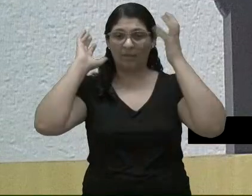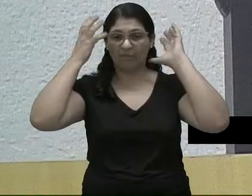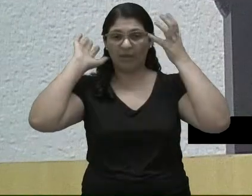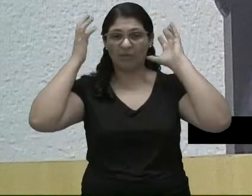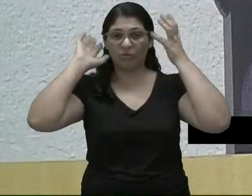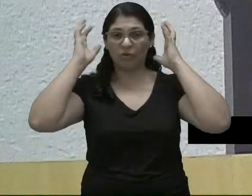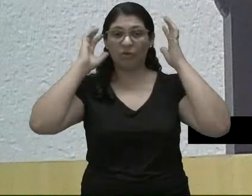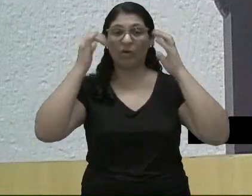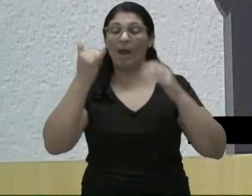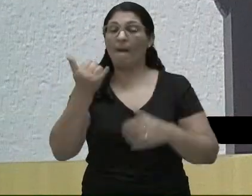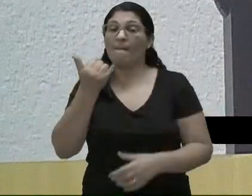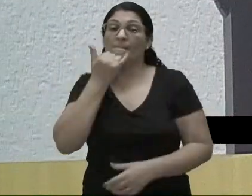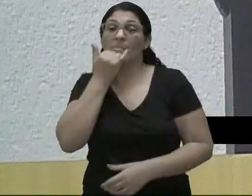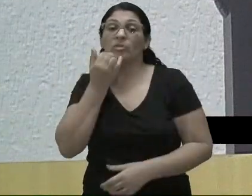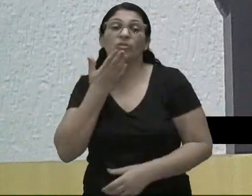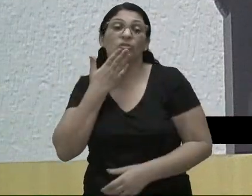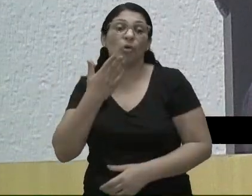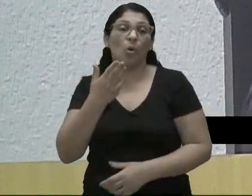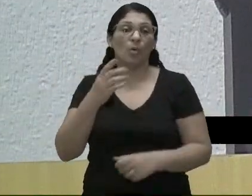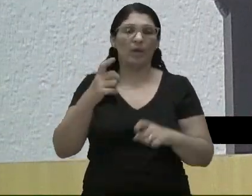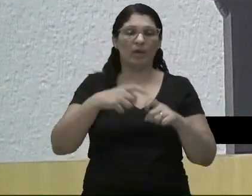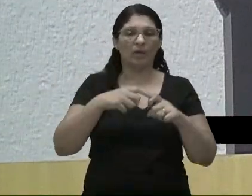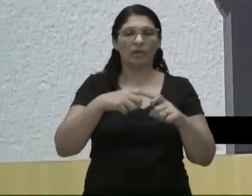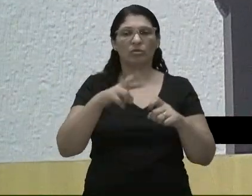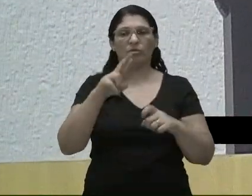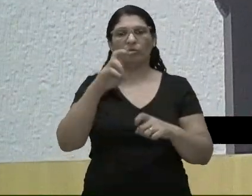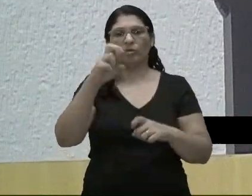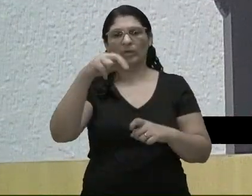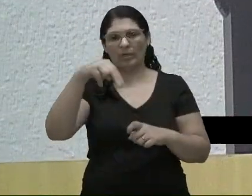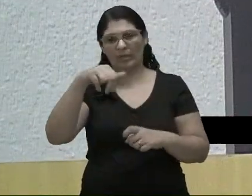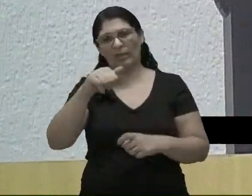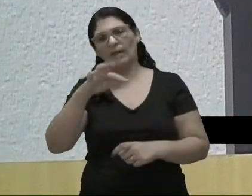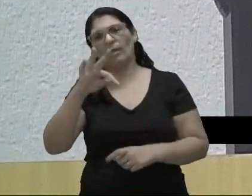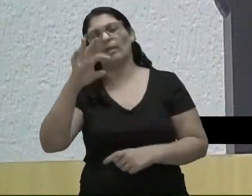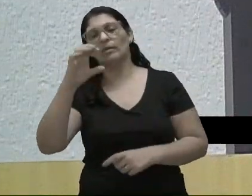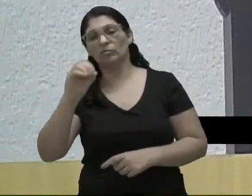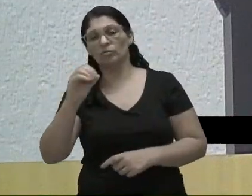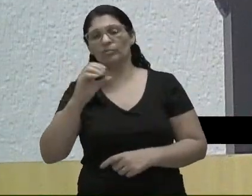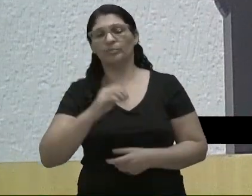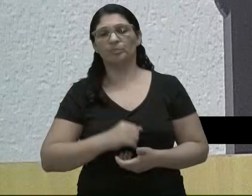pedir desculpa até, doutor Renato, foi muito feliz na fala.